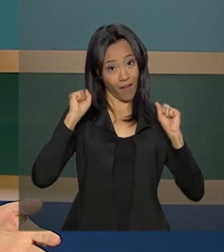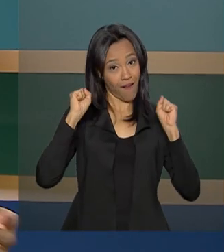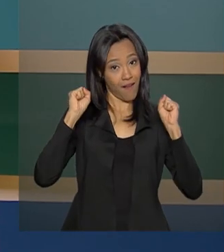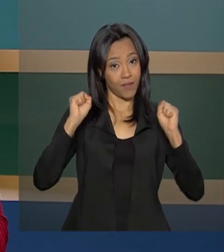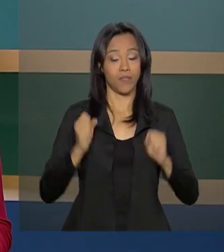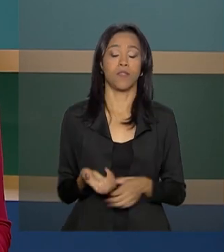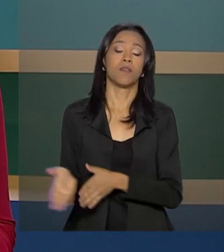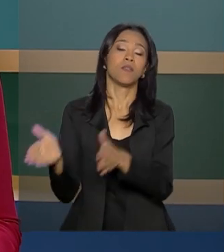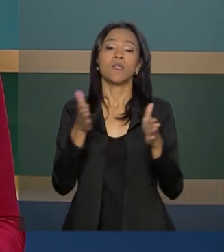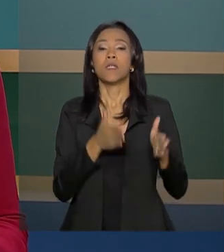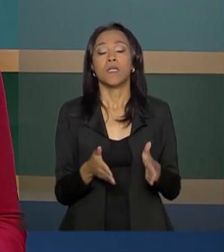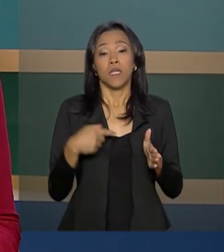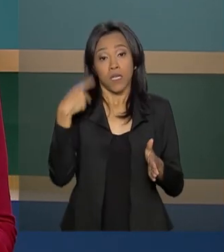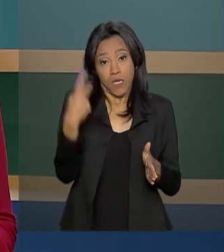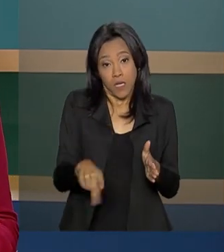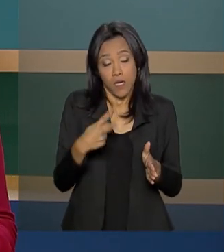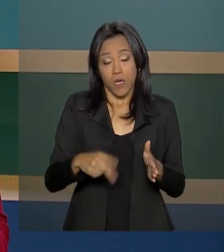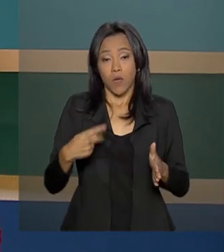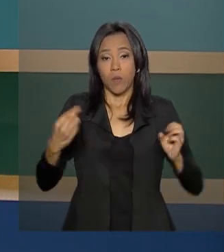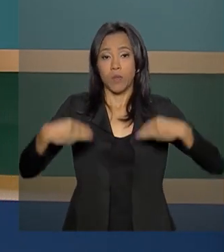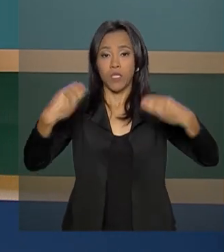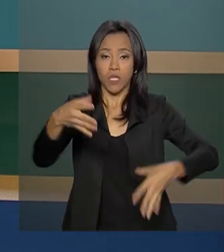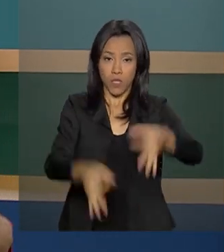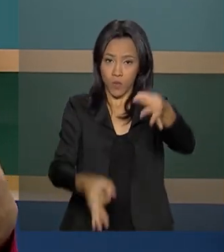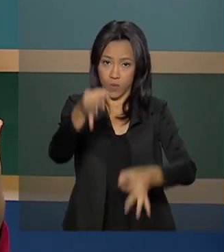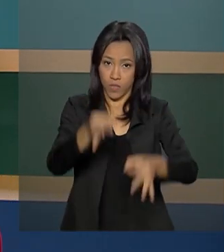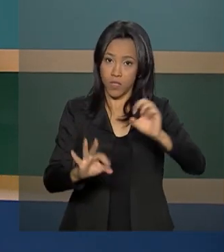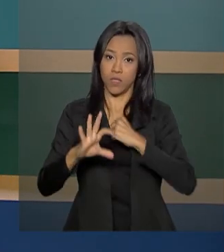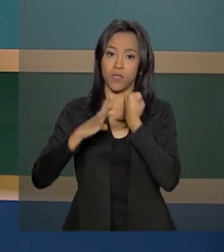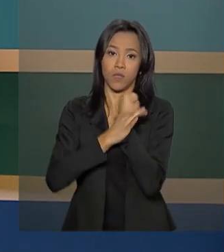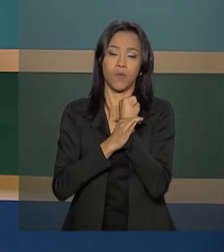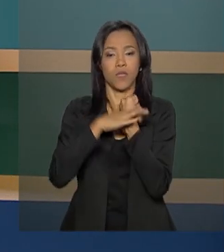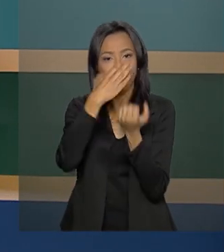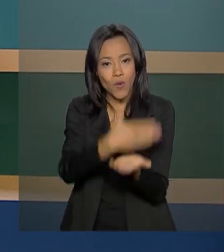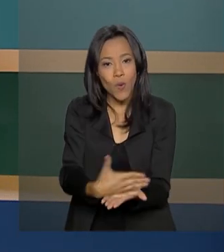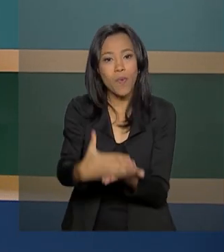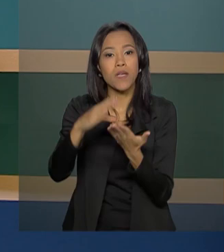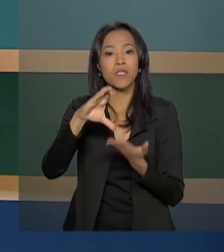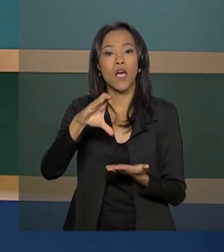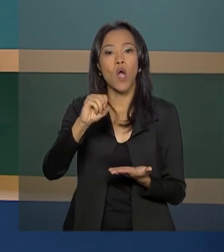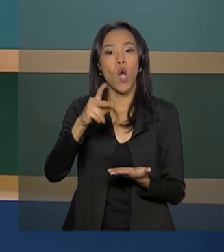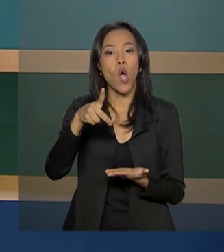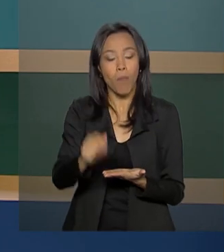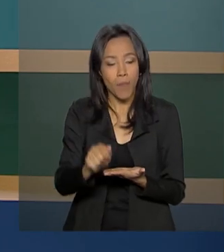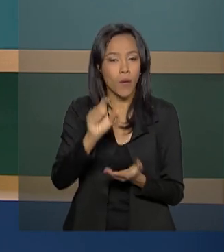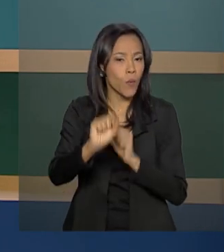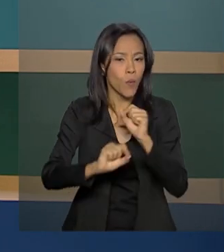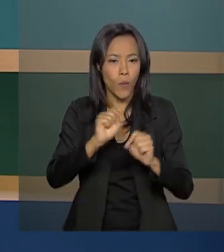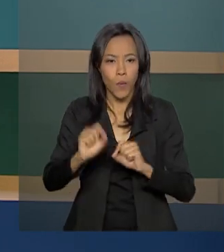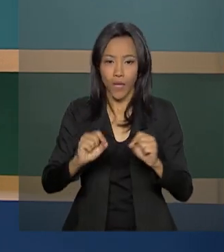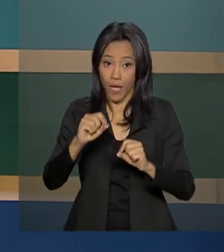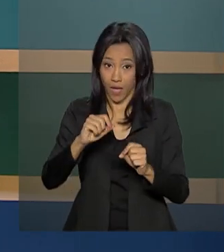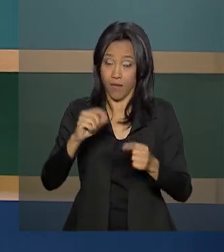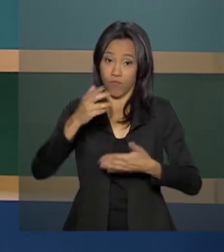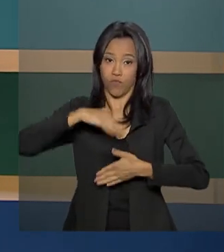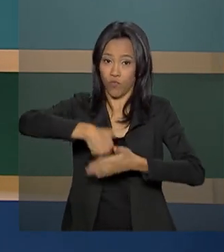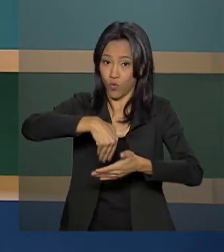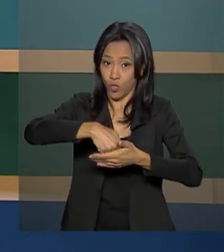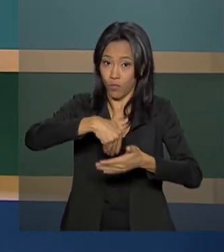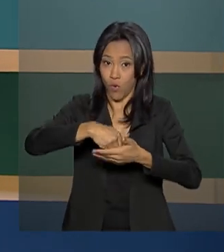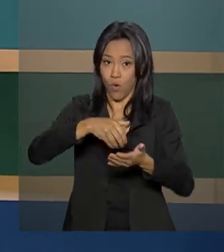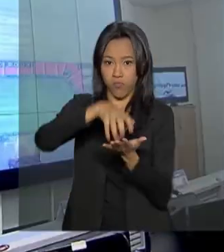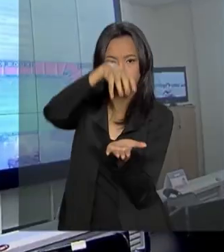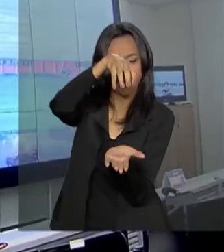E aqui em Brasília, o Ministério da Justiça e Segurança Pública dá início à Operação Copa América no Centro Integrado de Comando e Controle Nacional.